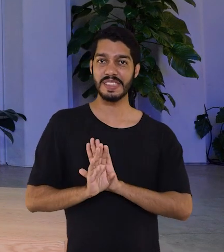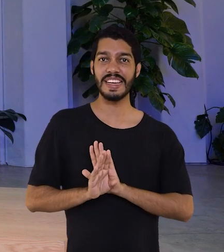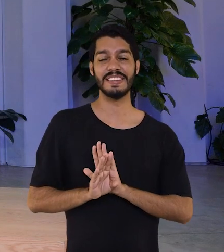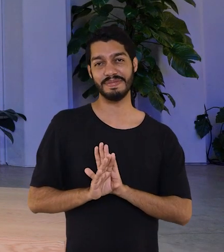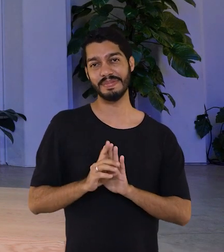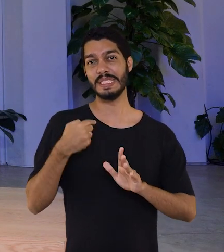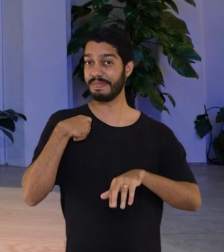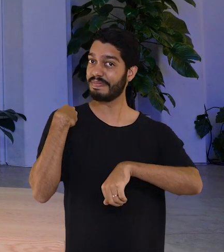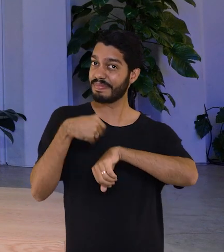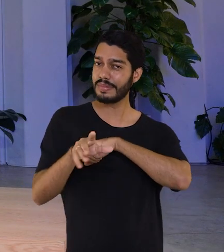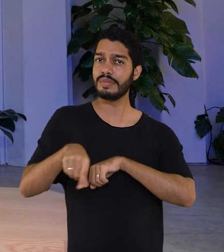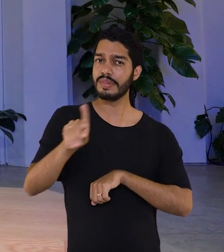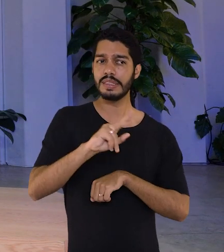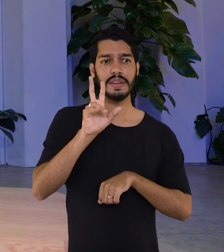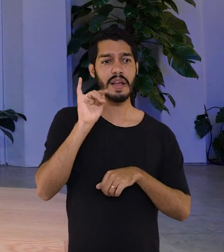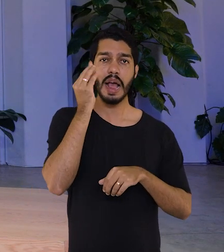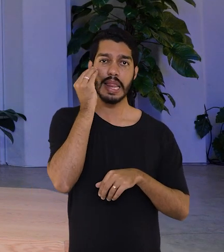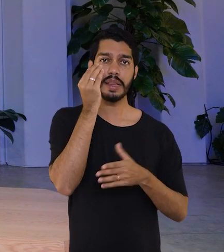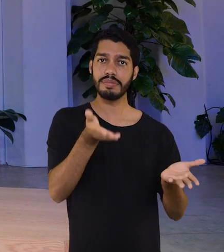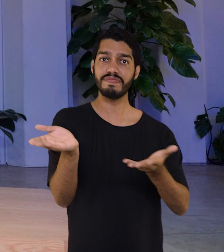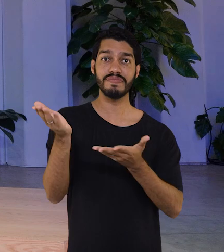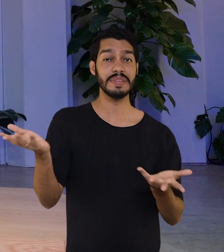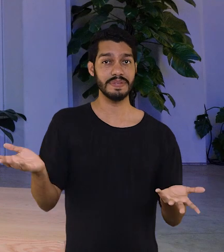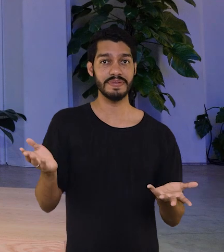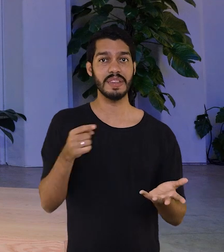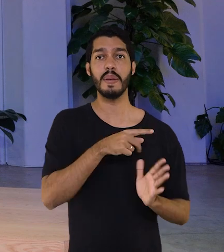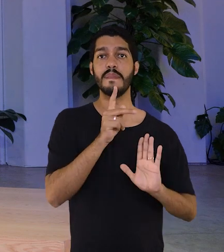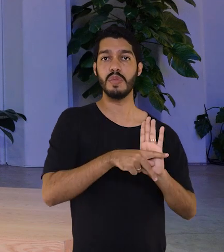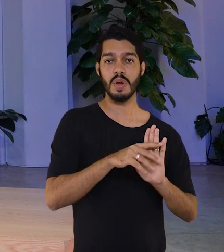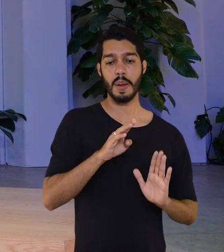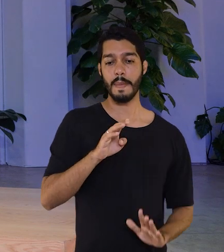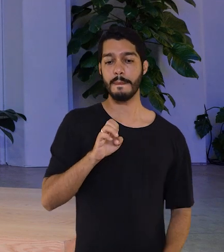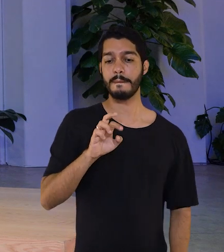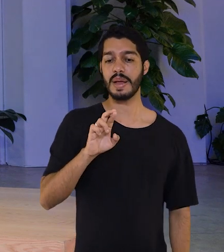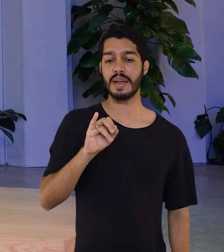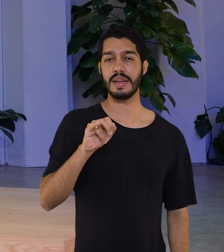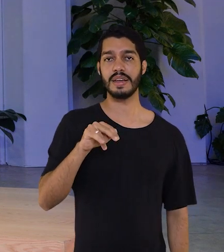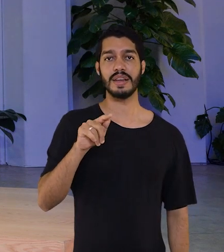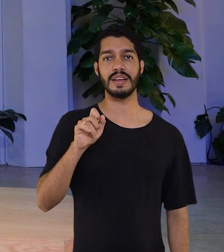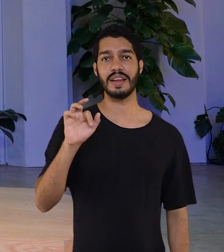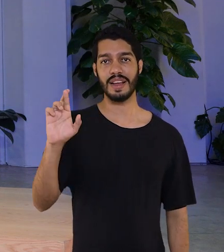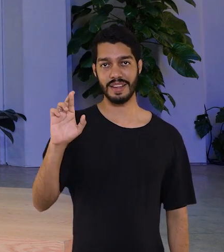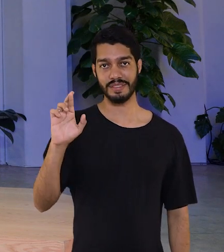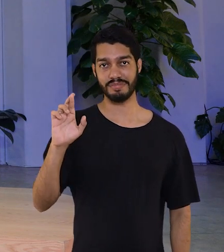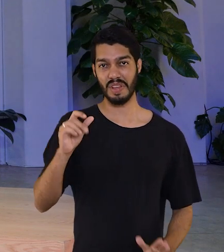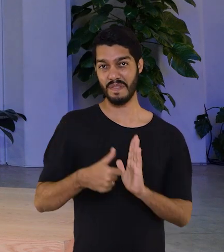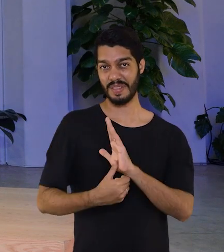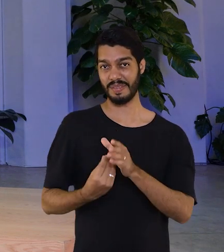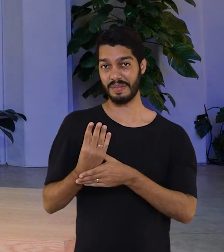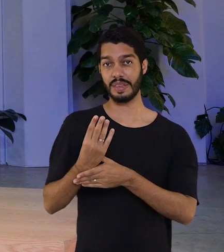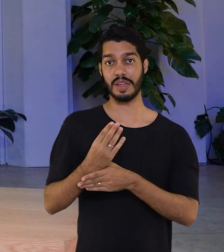assim. Recomendo todos, se eu pudesse fazer um comentário, procurarem o programa do Bering Founders e ver a bio